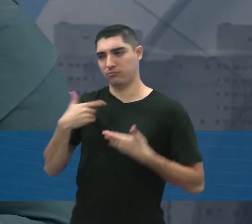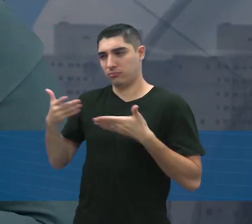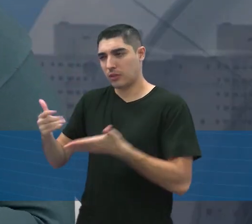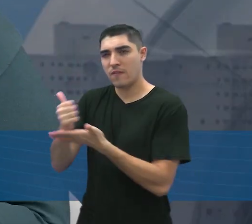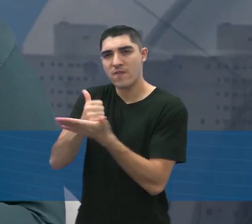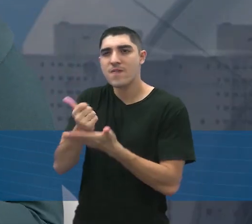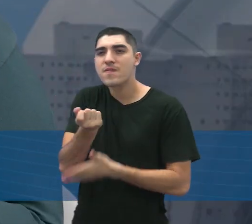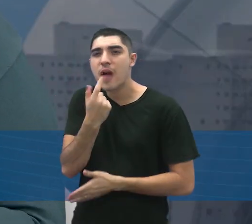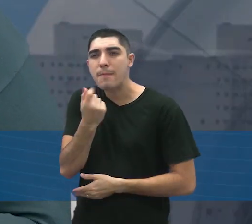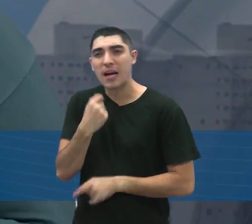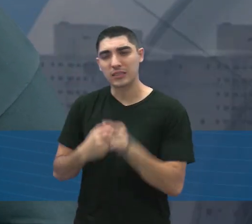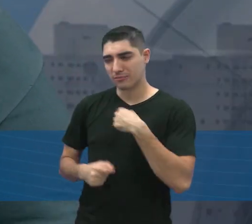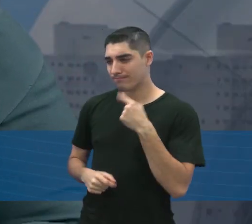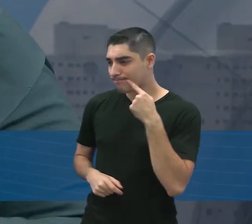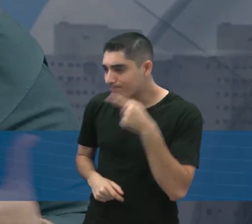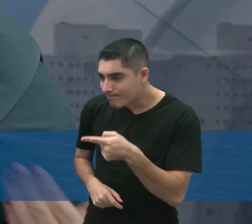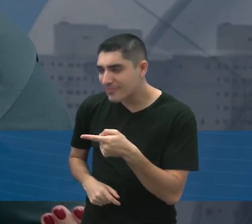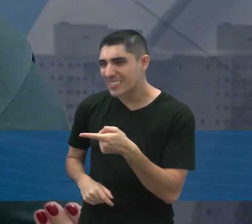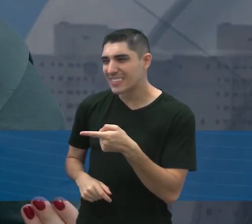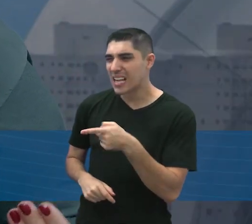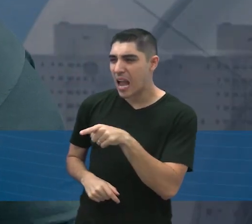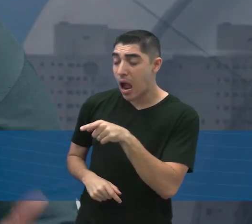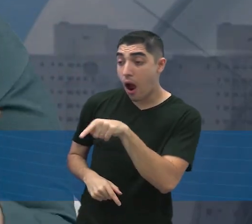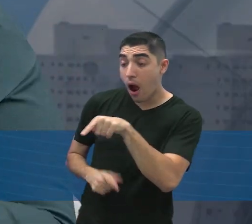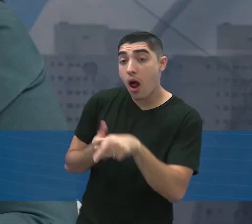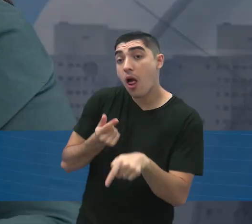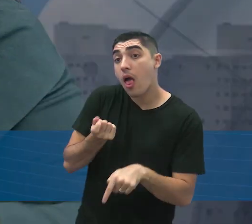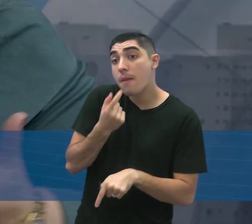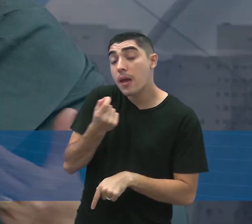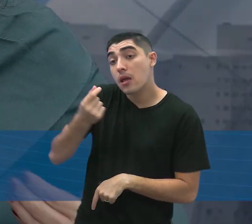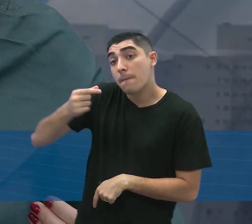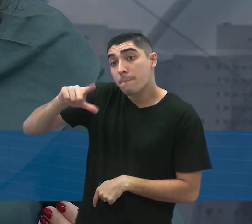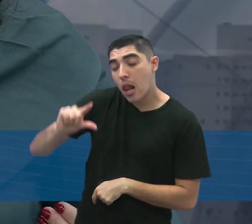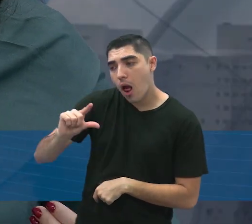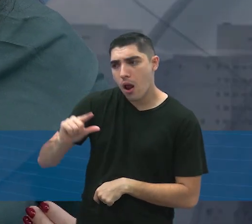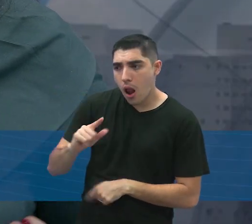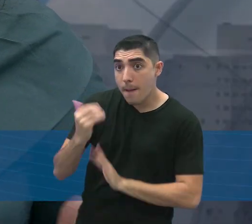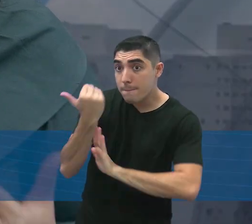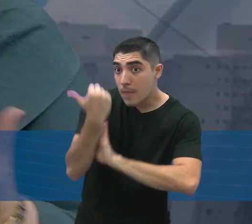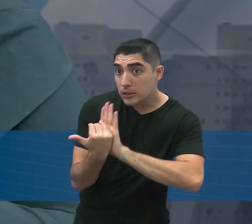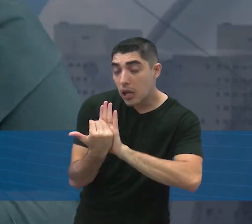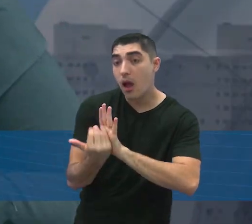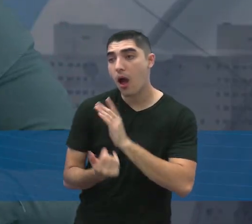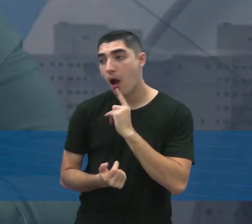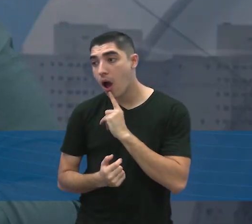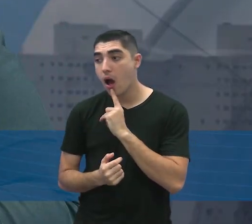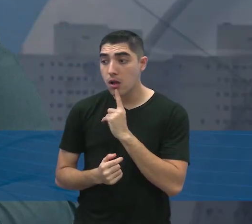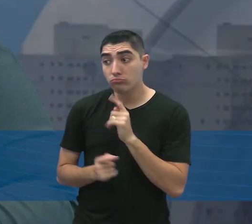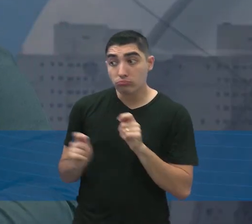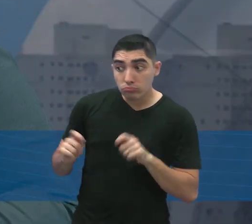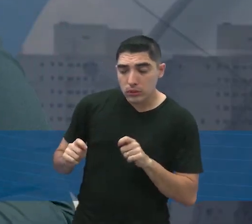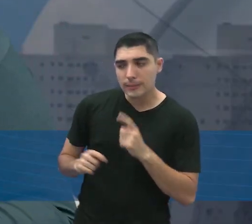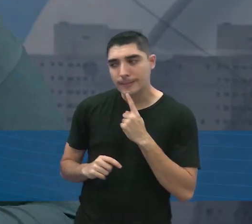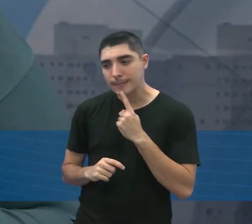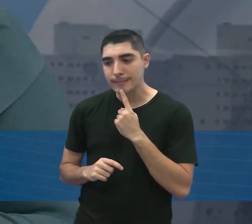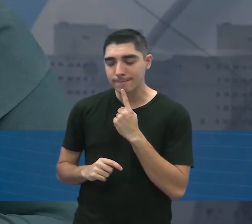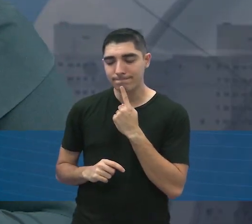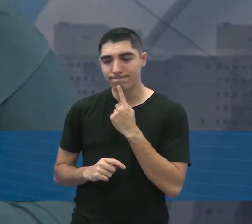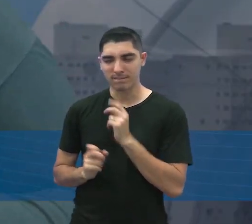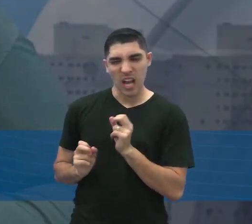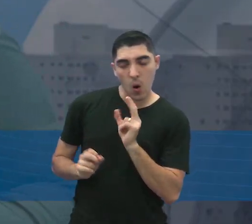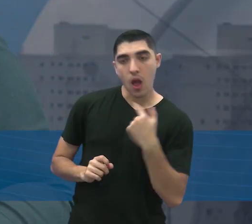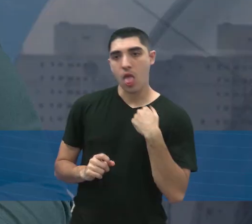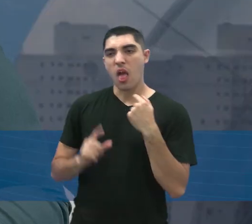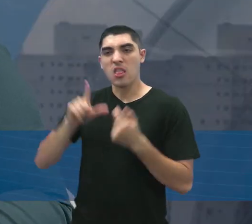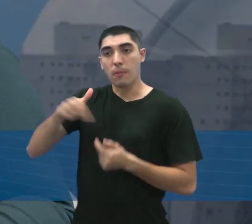uso contínuo e parcela em 6 vezes. E usa a sobra do dinheiro. E aí o mês que vem você de novo parcela em 6